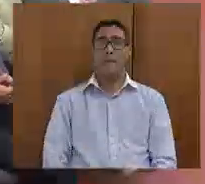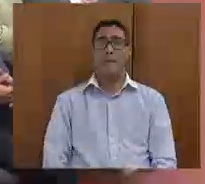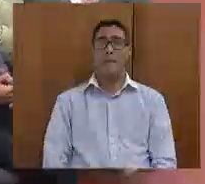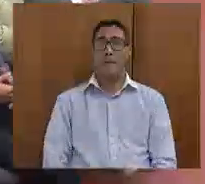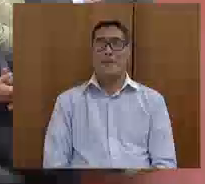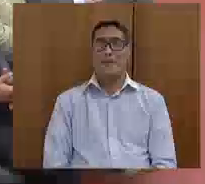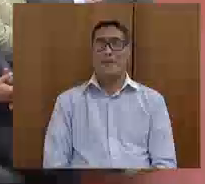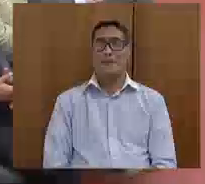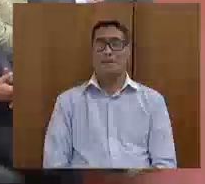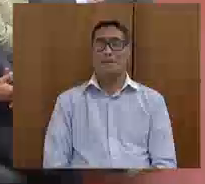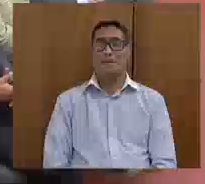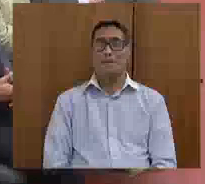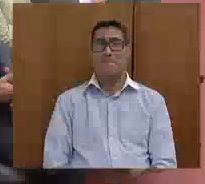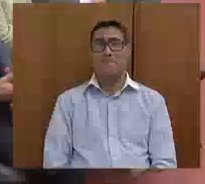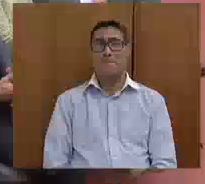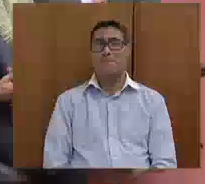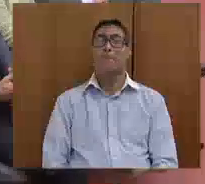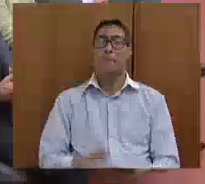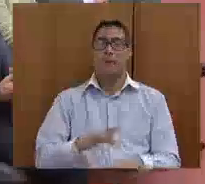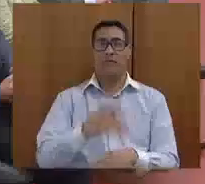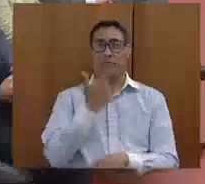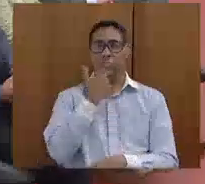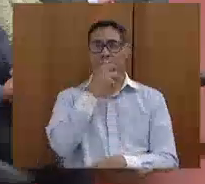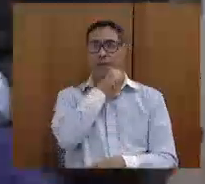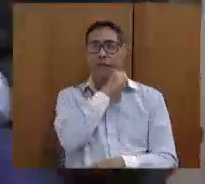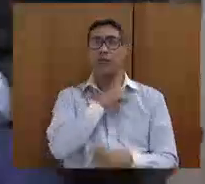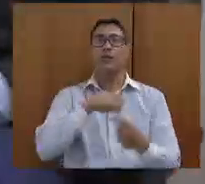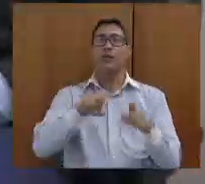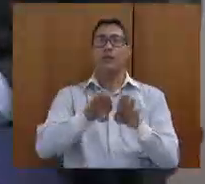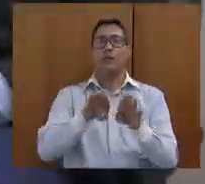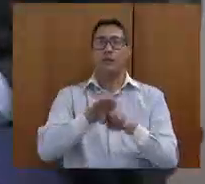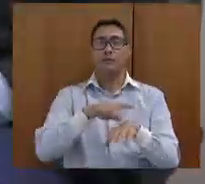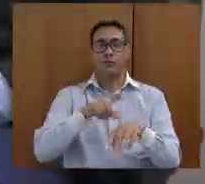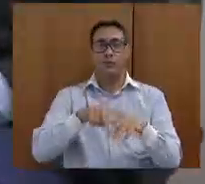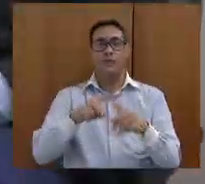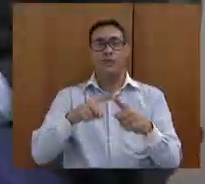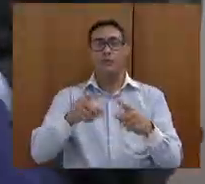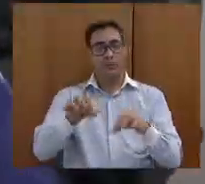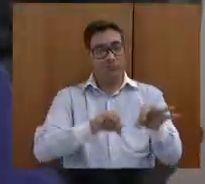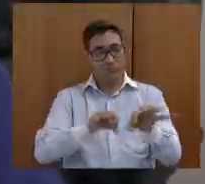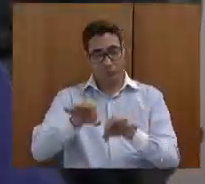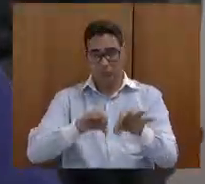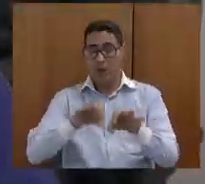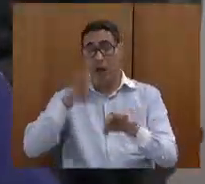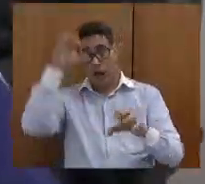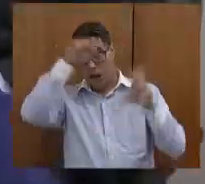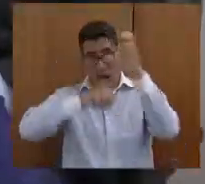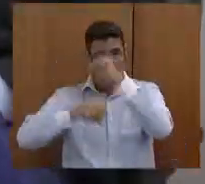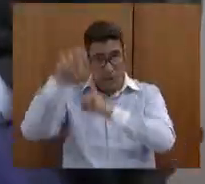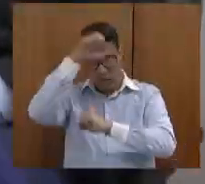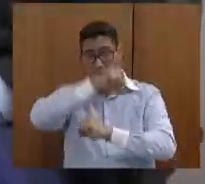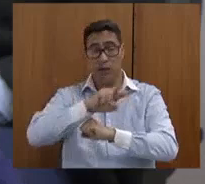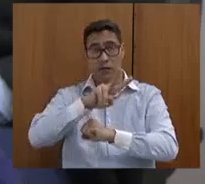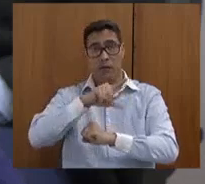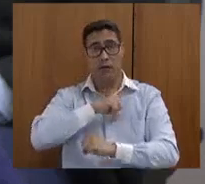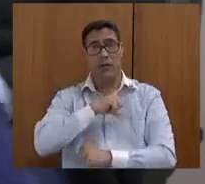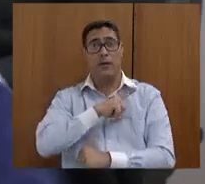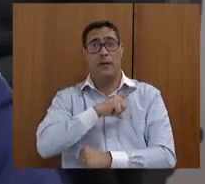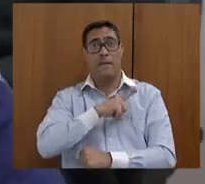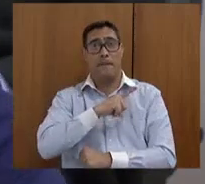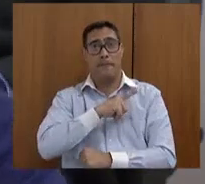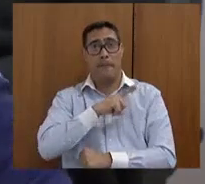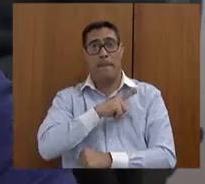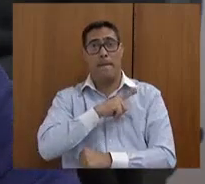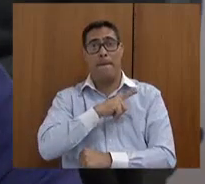é um pouquinho vou eu vou apressar um pouquinho lançamos o plano de recomposição de aprendizagem que vem para trazer o o